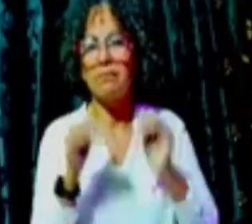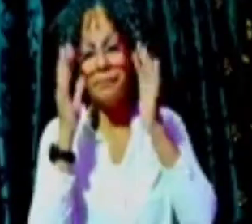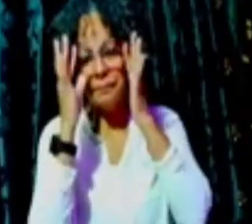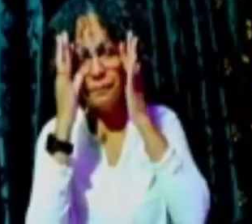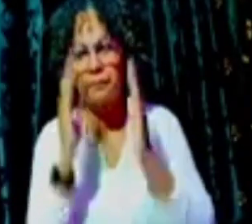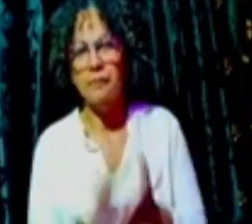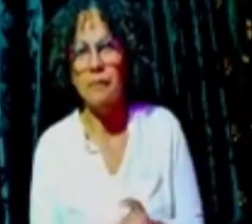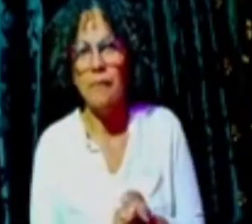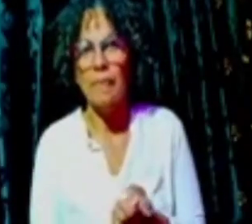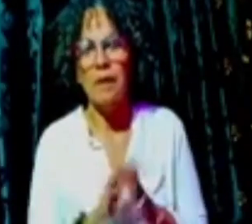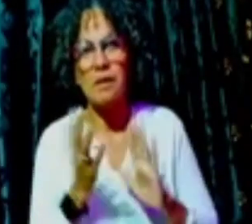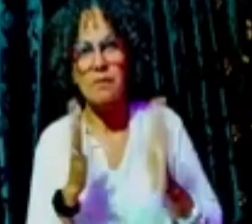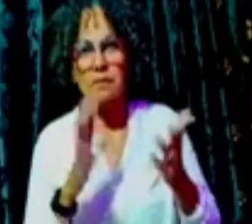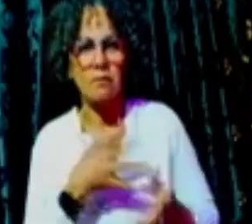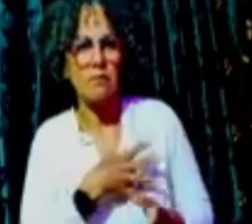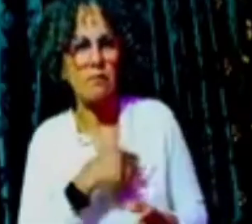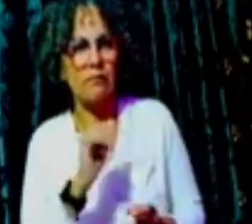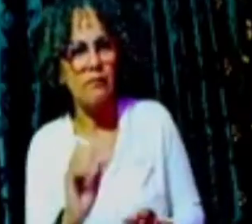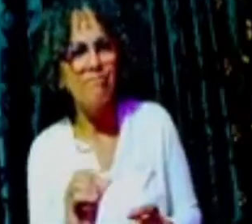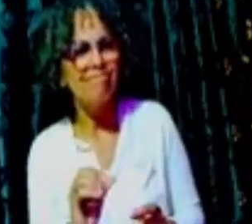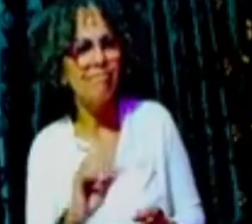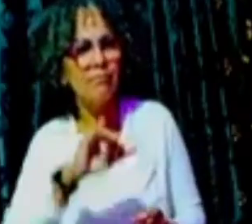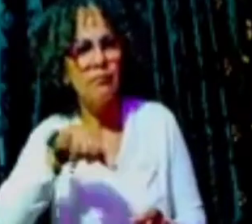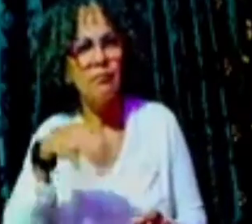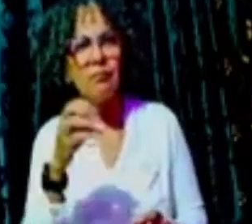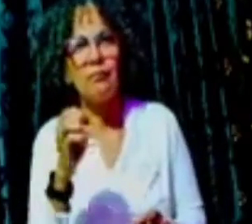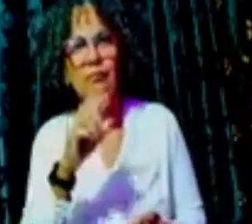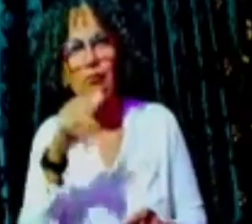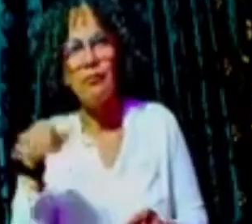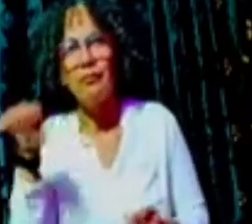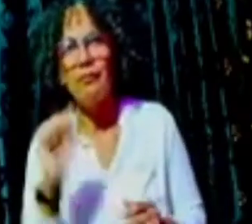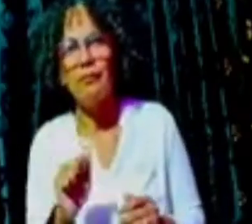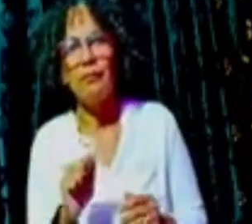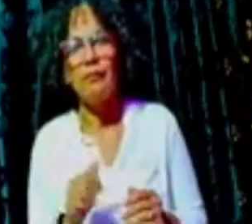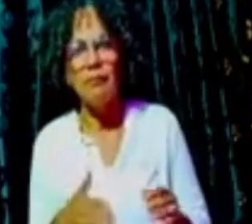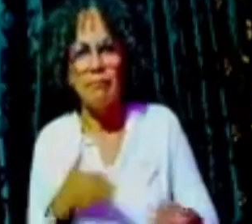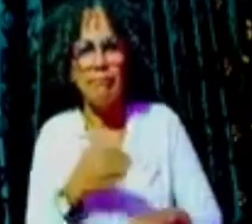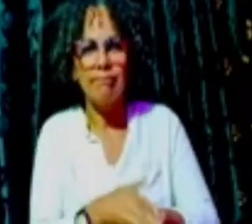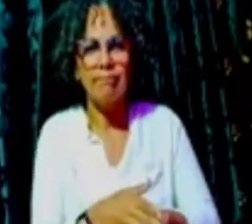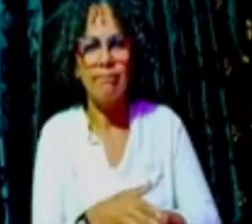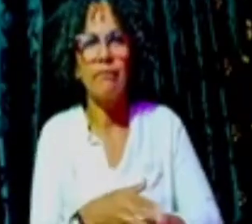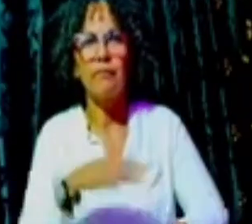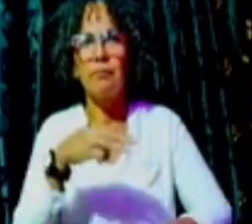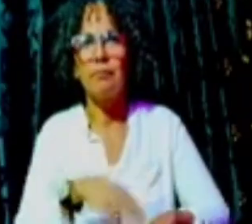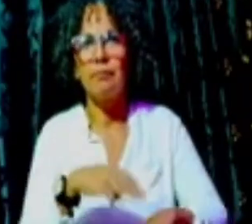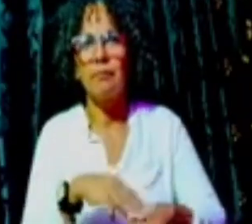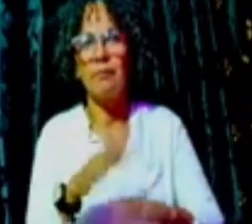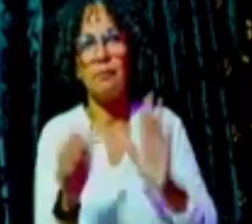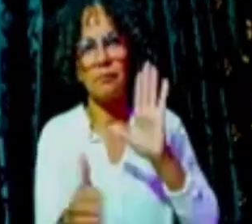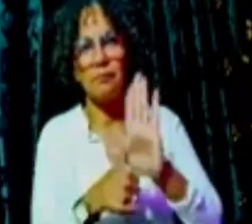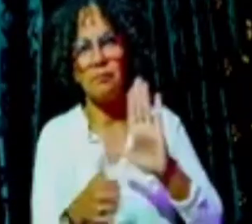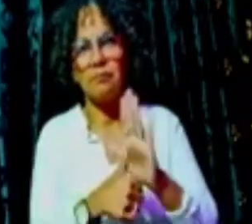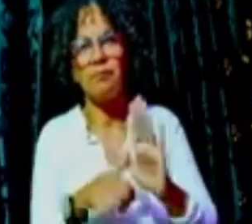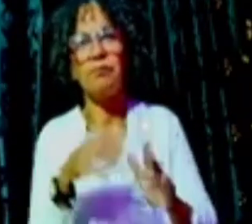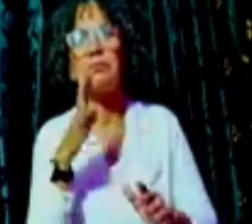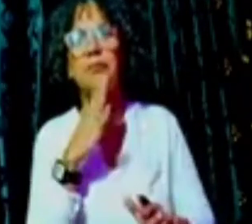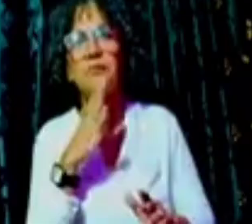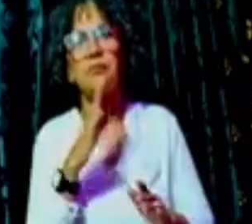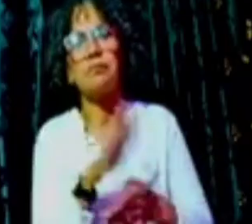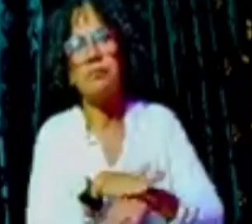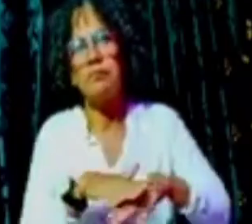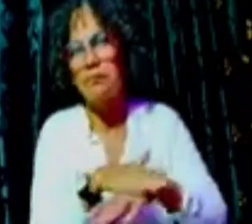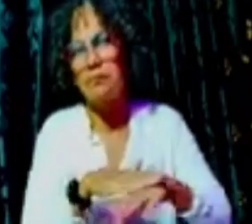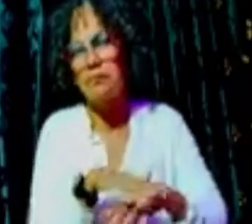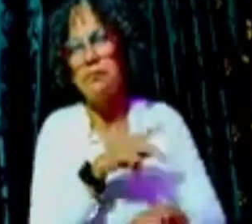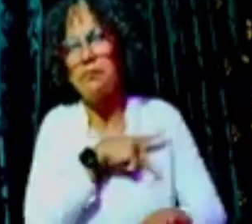Quando o João tinha 1 ano e meio para 2 anos, a gente membrou na Atitude. Aí os pastores, né, a gente já tinha conversado,